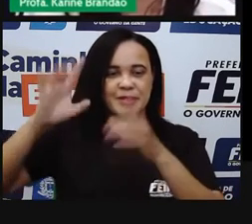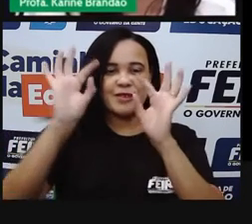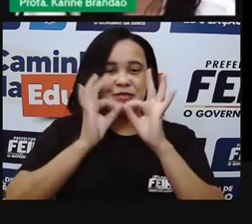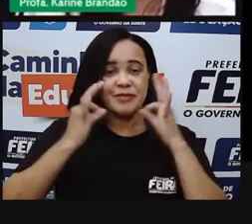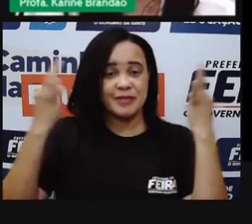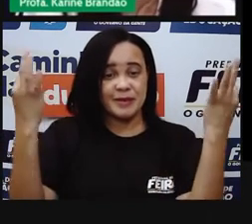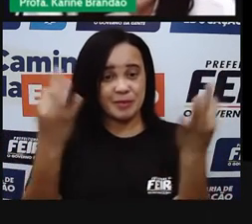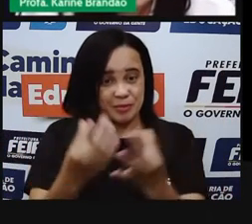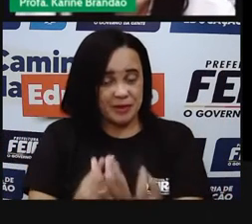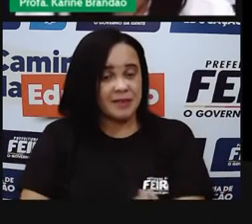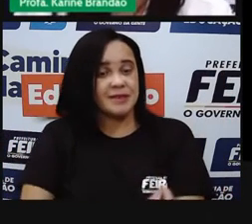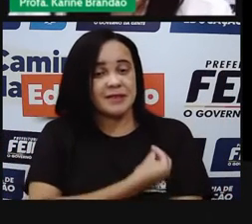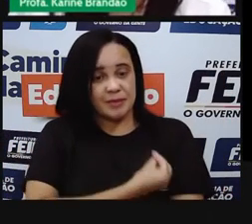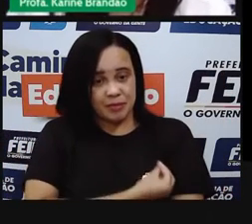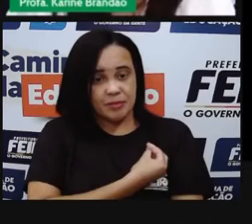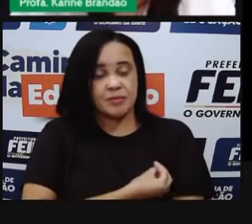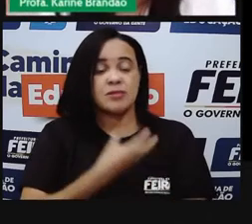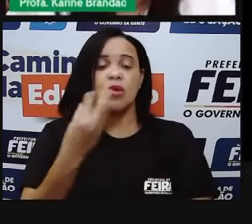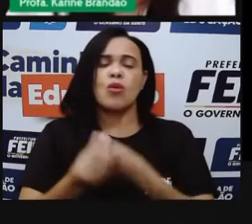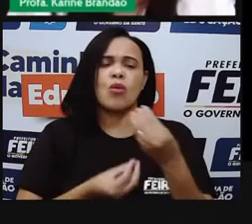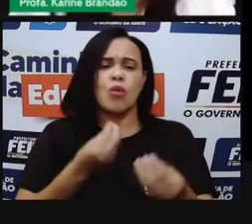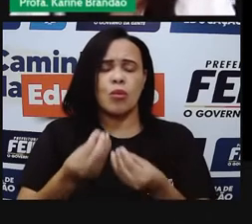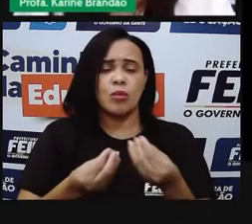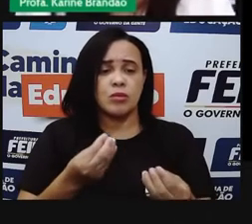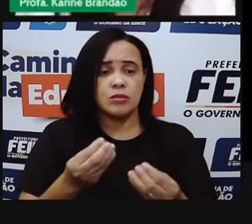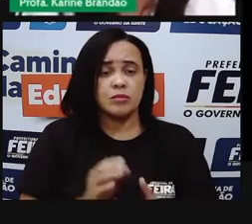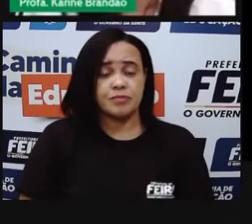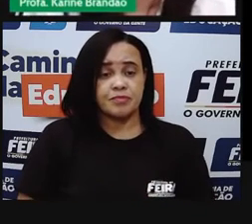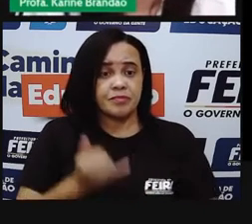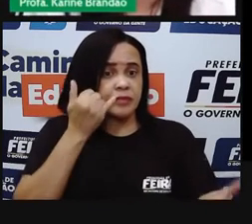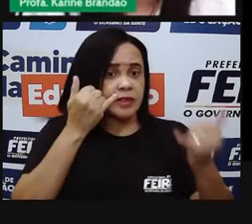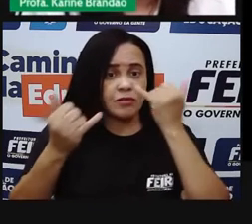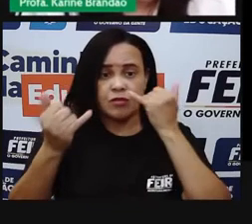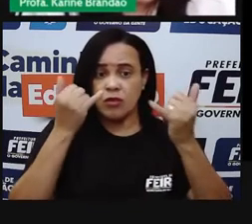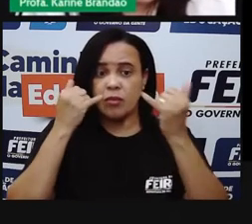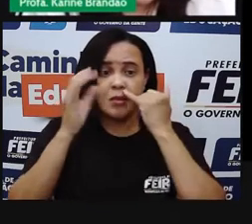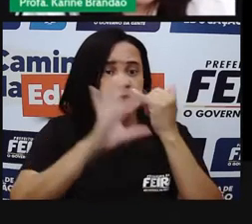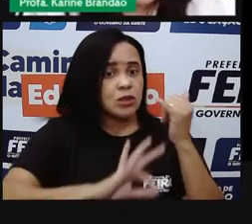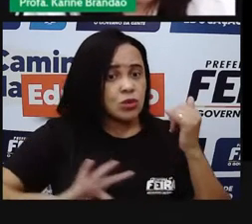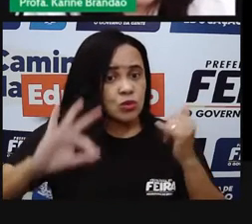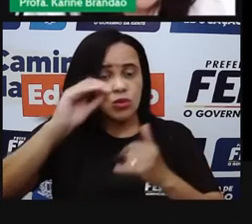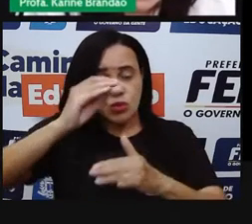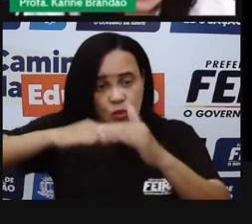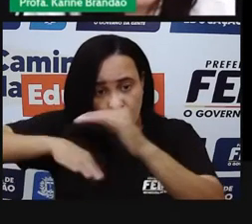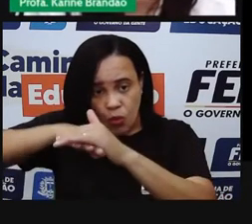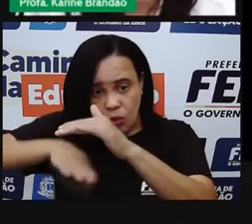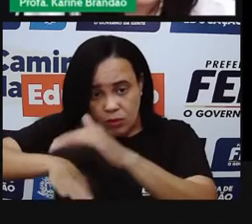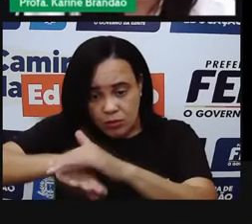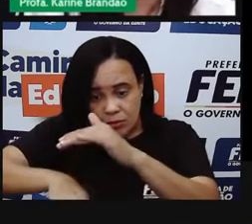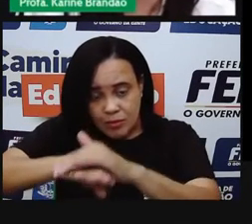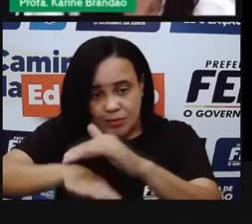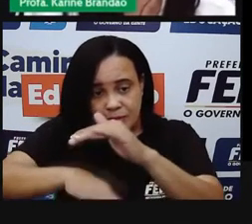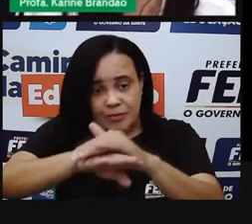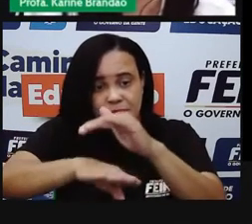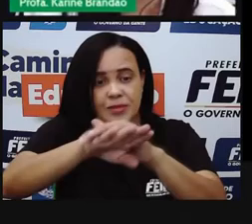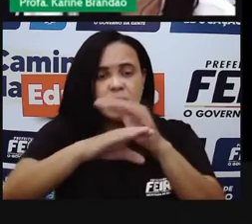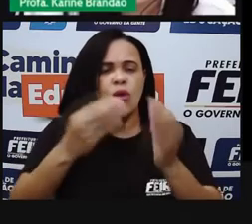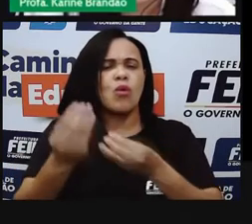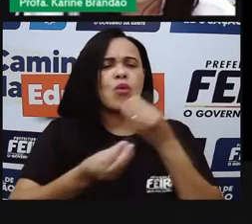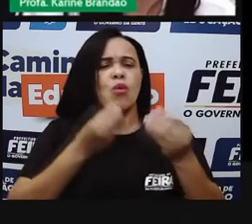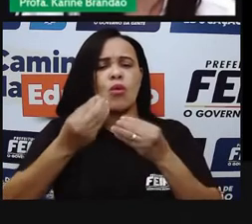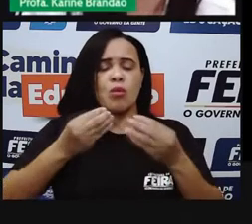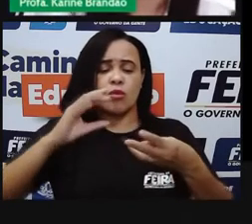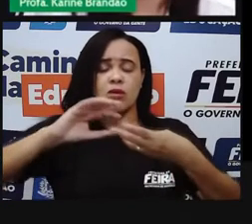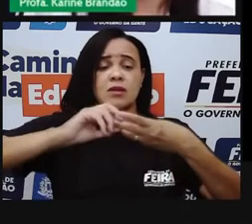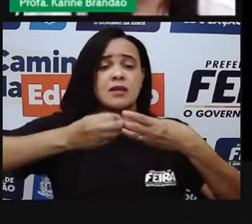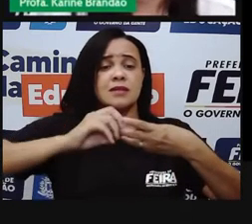né? E como é que faz para todas essas informações, né, conseguirem ficar armazenadas, guardadas dentro da